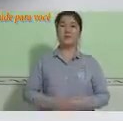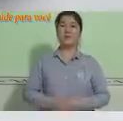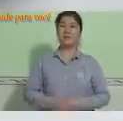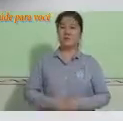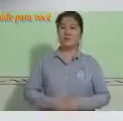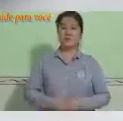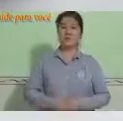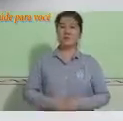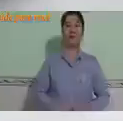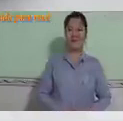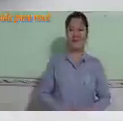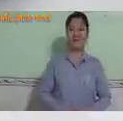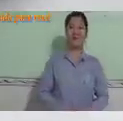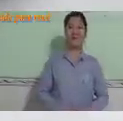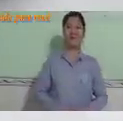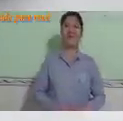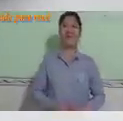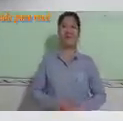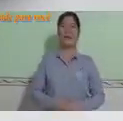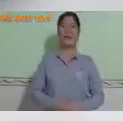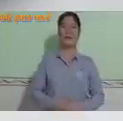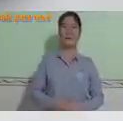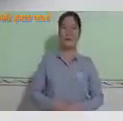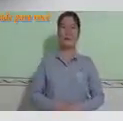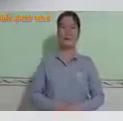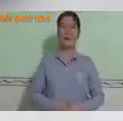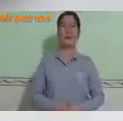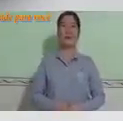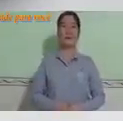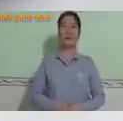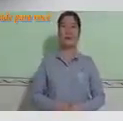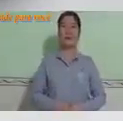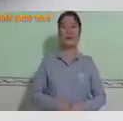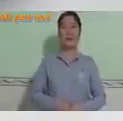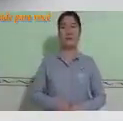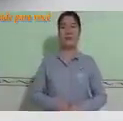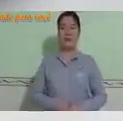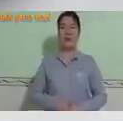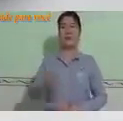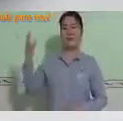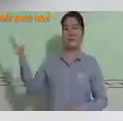COLHERDSAFE acento agudo DSAL 3,5 gramas parêntese fechado